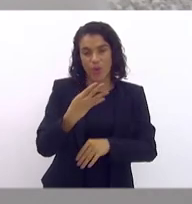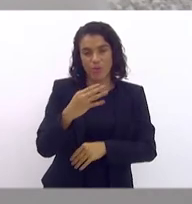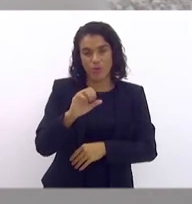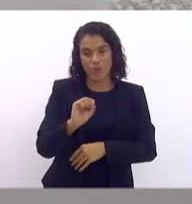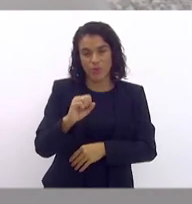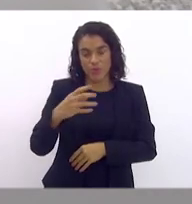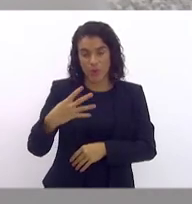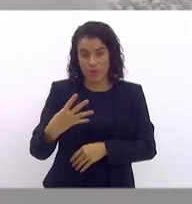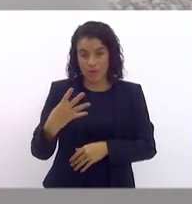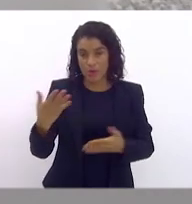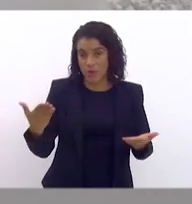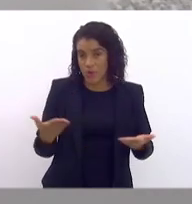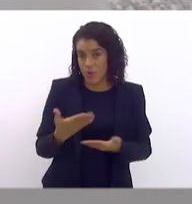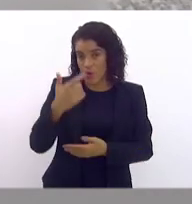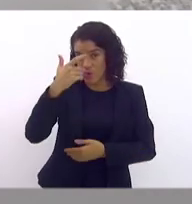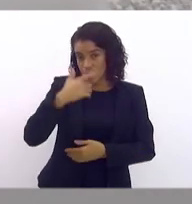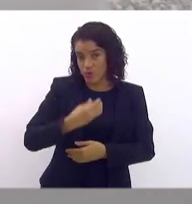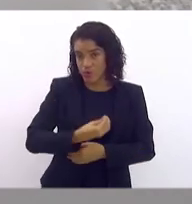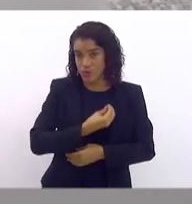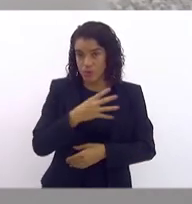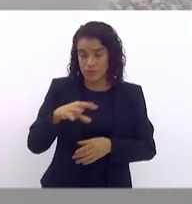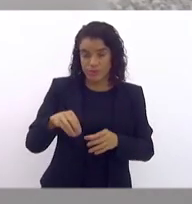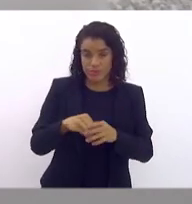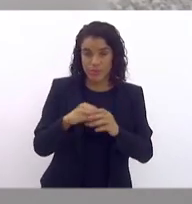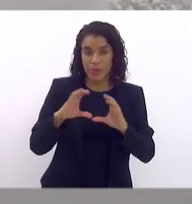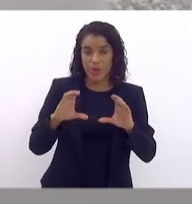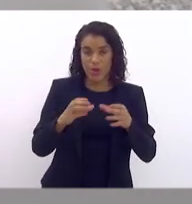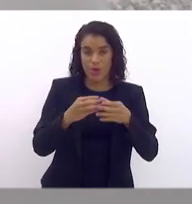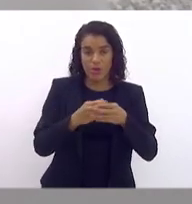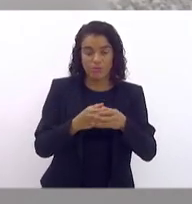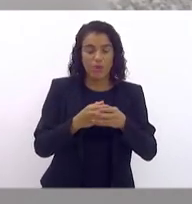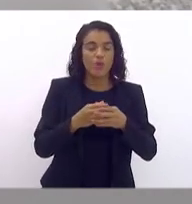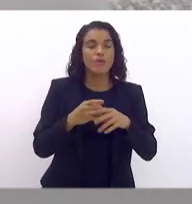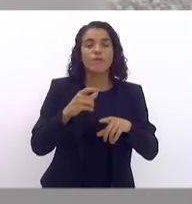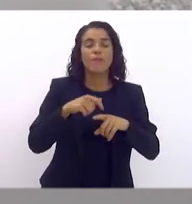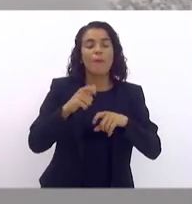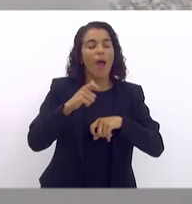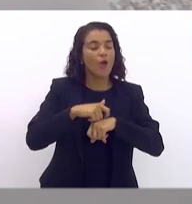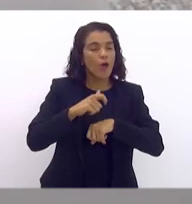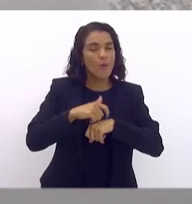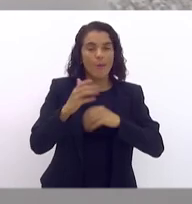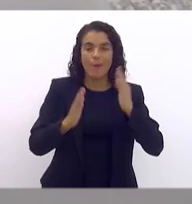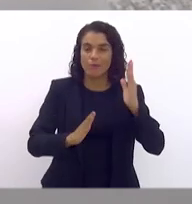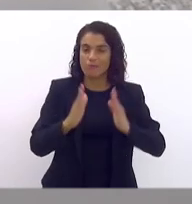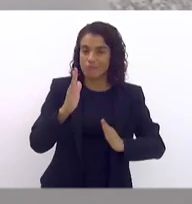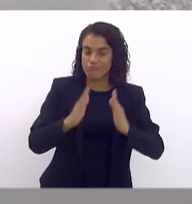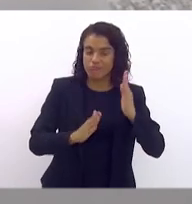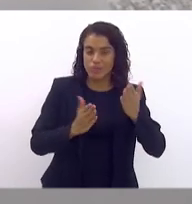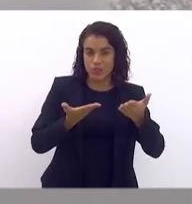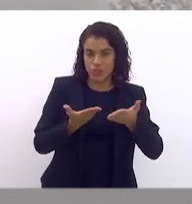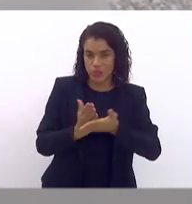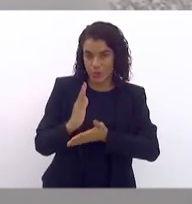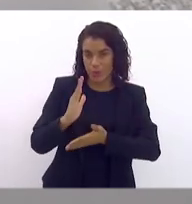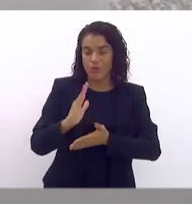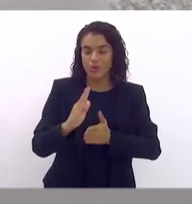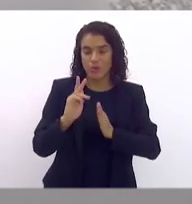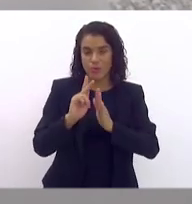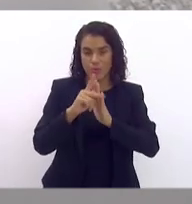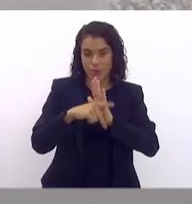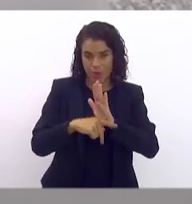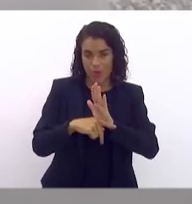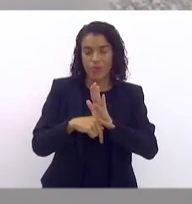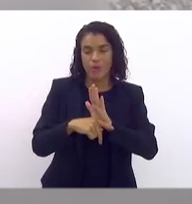e hoje estou nessa comissão e nós estamos em fase de homologação desse protocolo